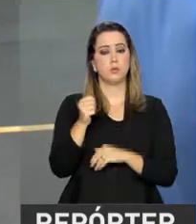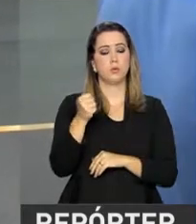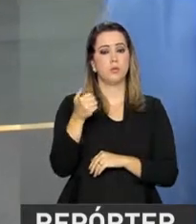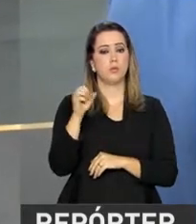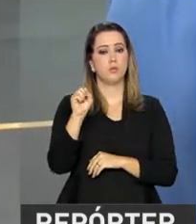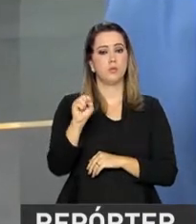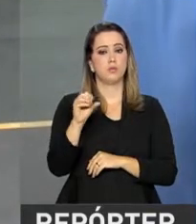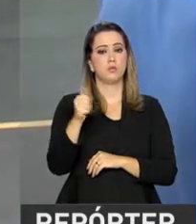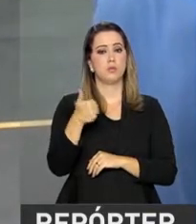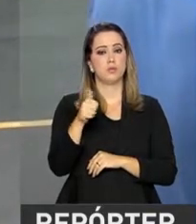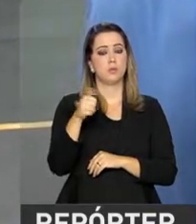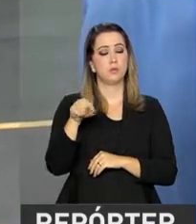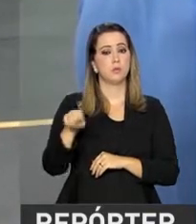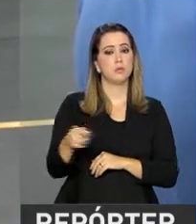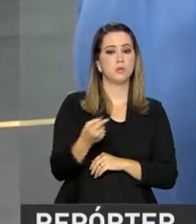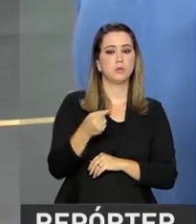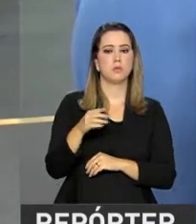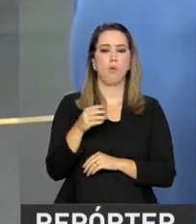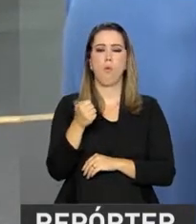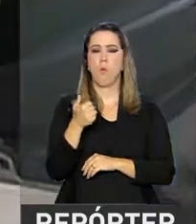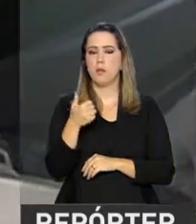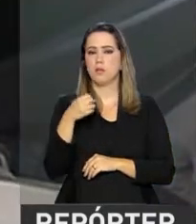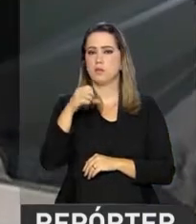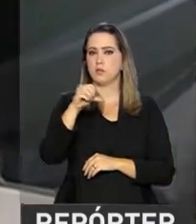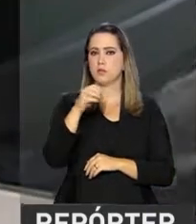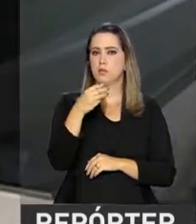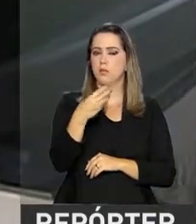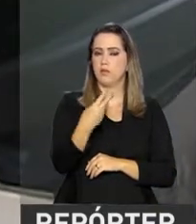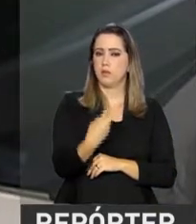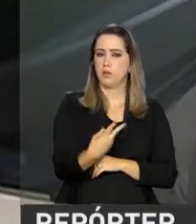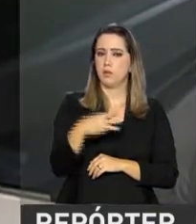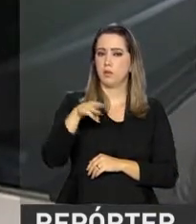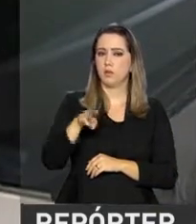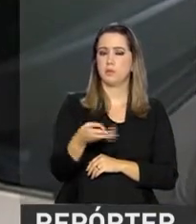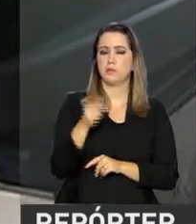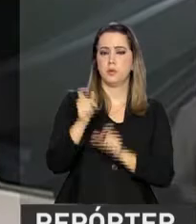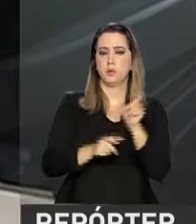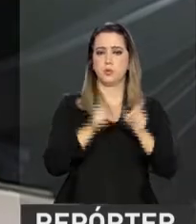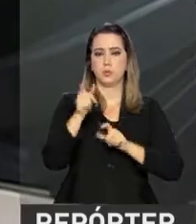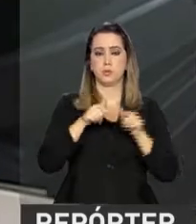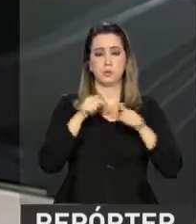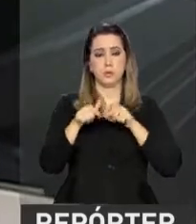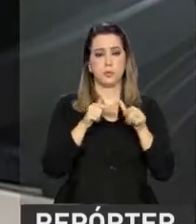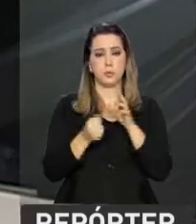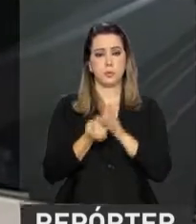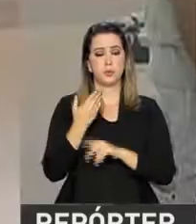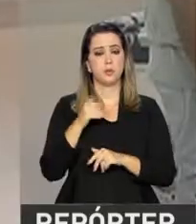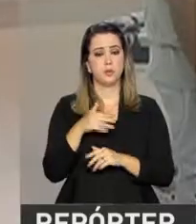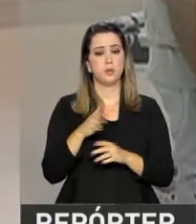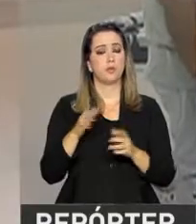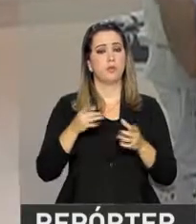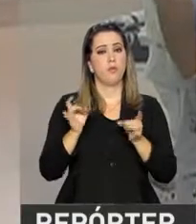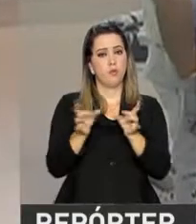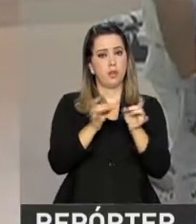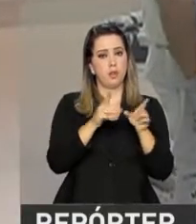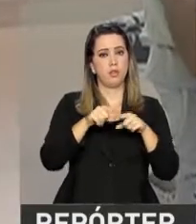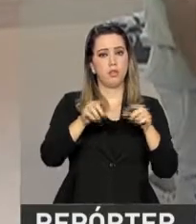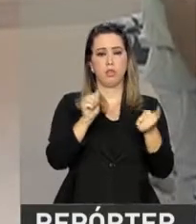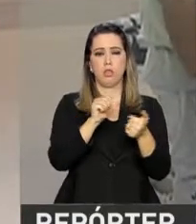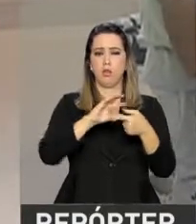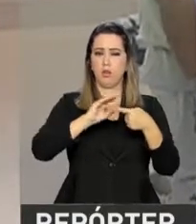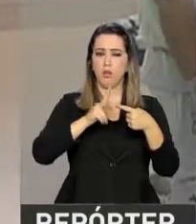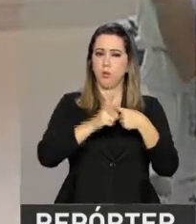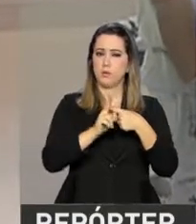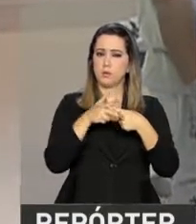811 mil chegando a 92 milhões e 100 mil pessoas setores como comércio e reparação de veículos